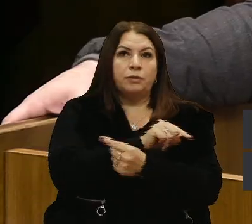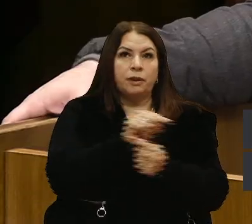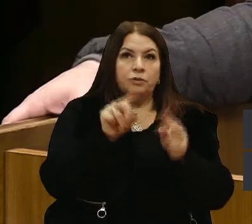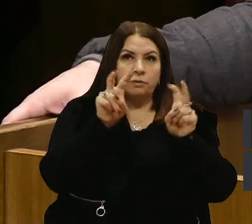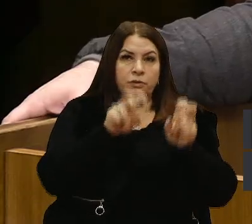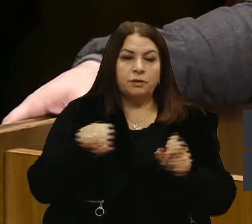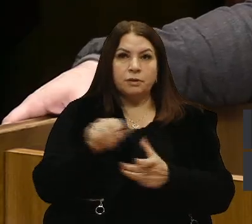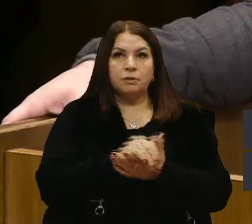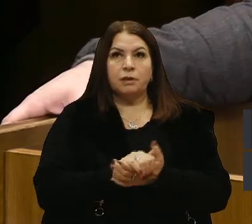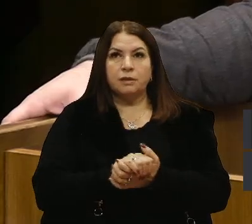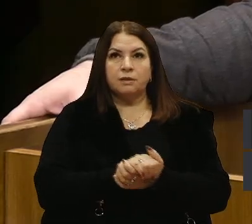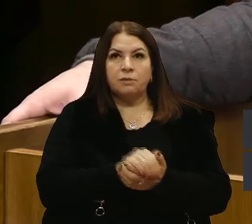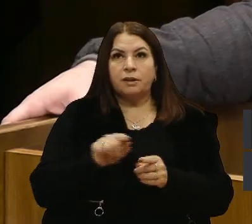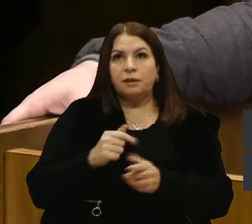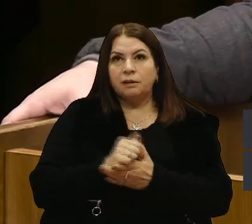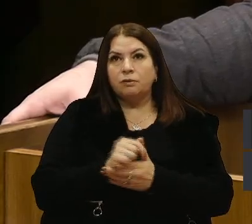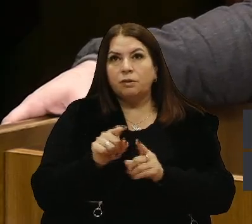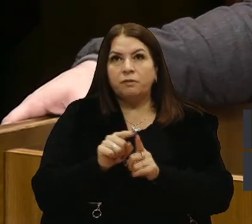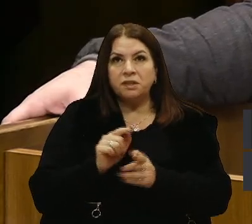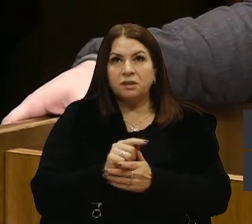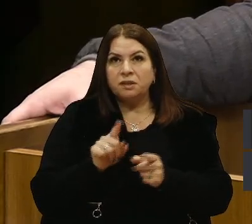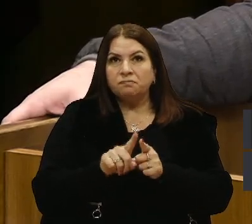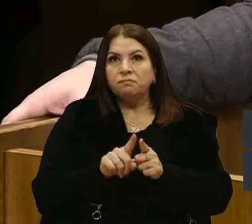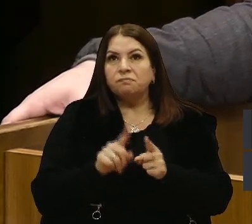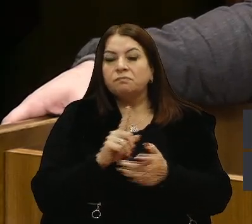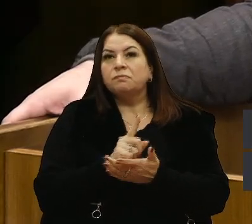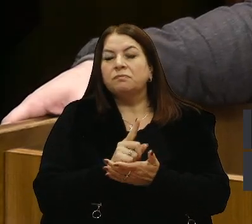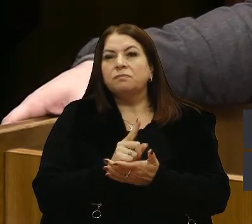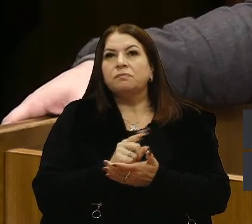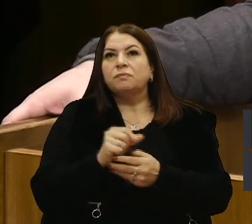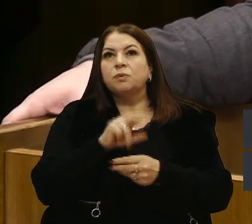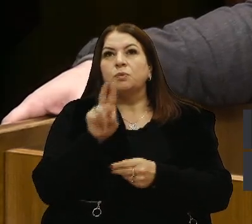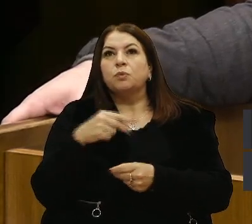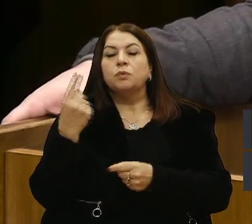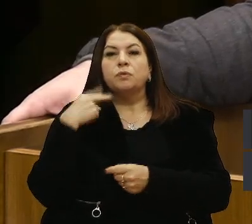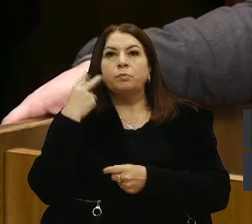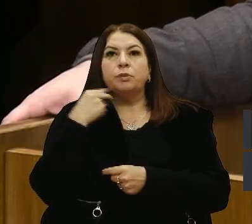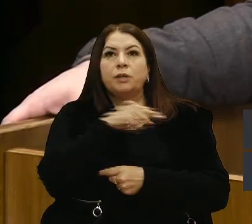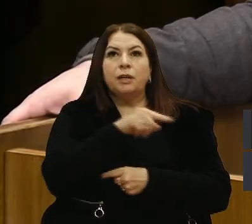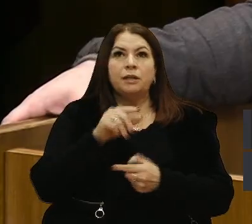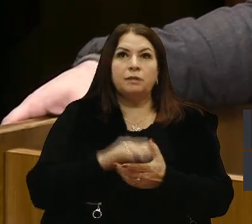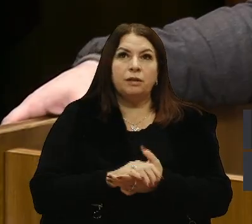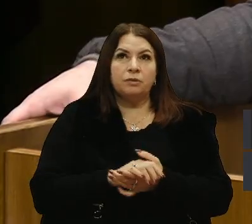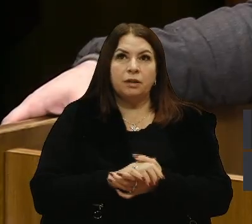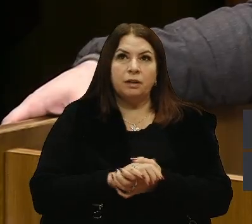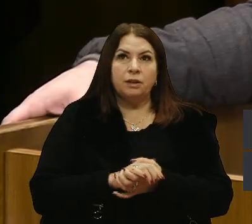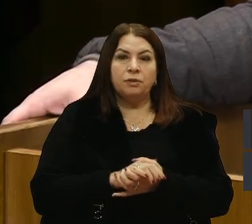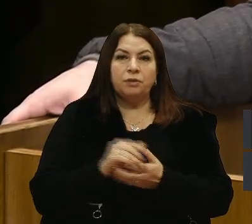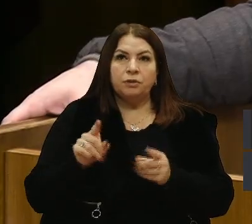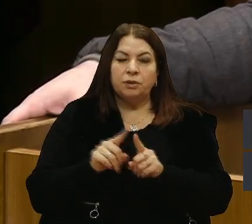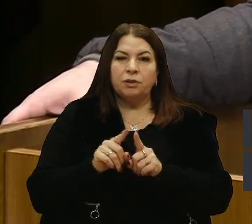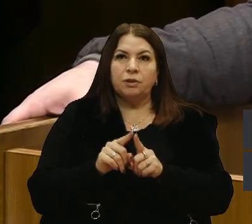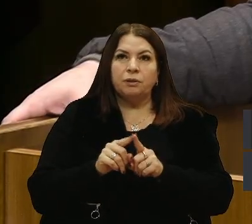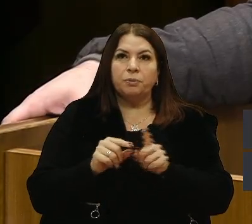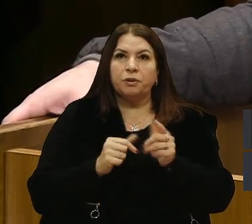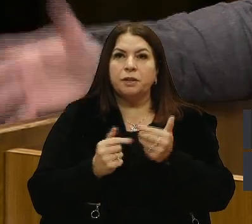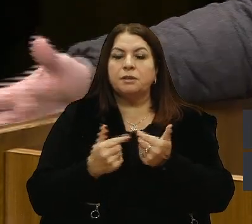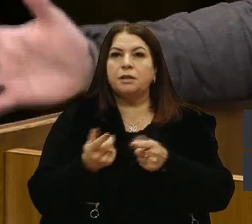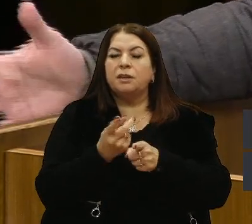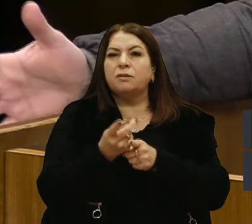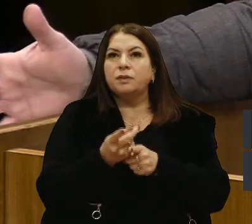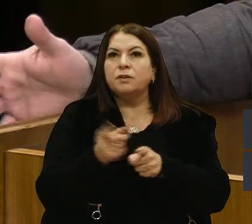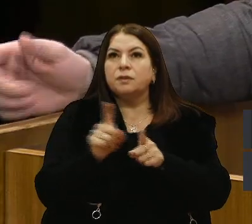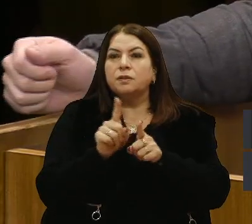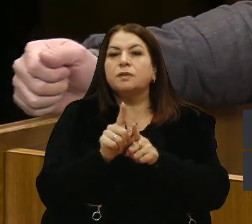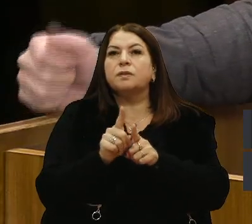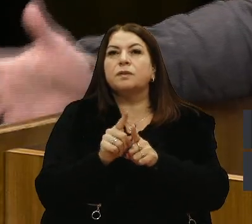assunto, mas também da nossa batalha, e aqui vários outros vereadores também se somam a essa batalha, que a